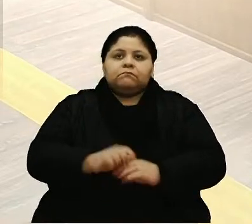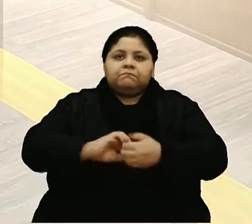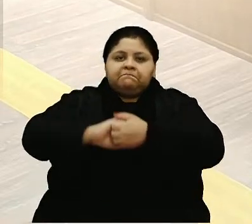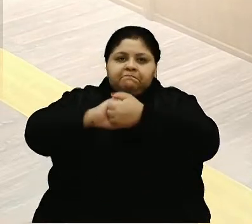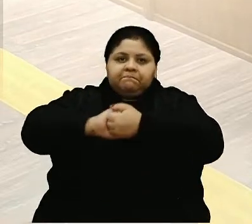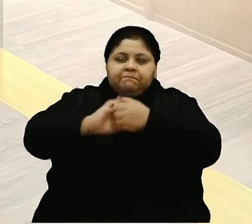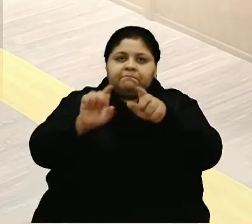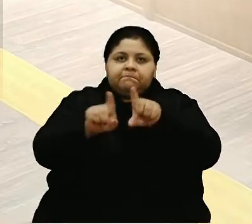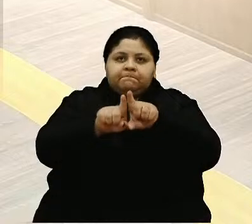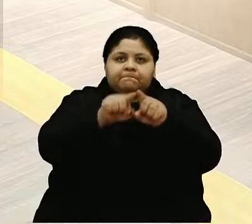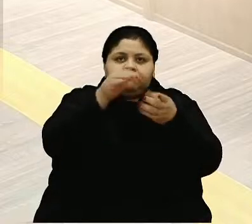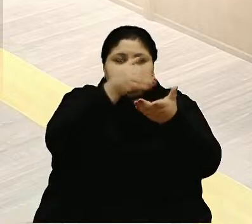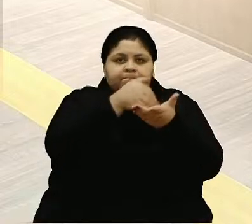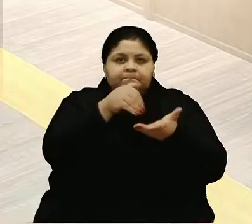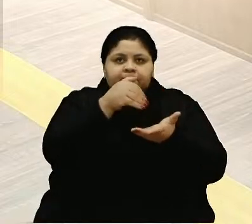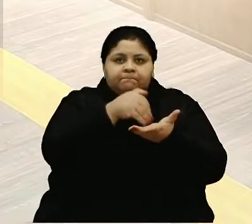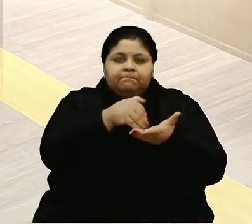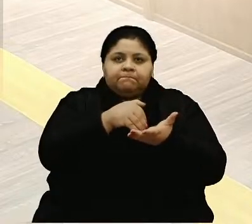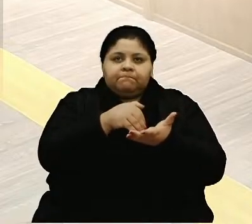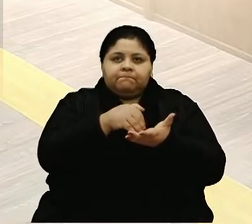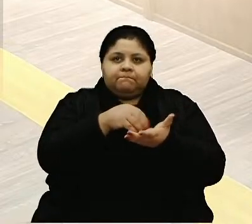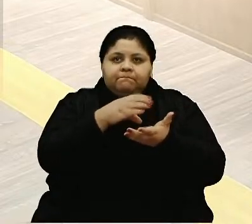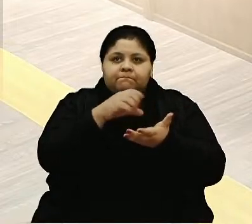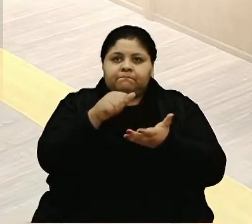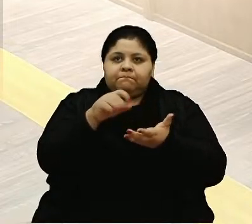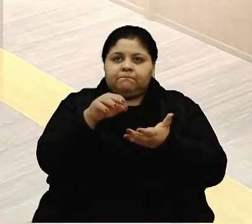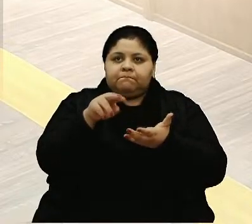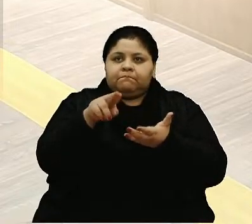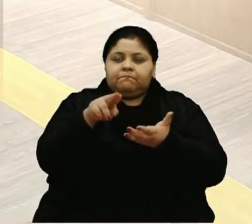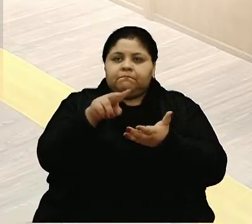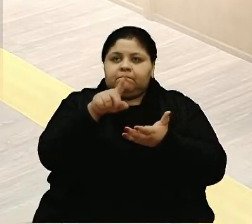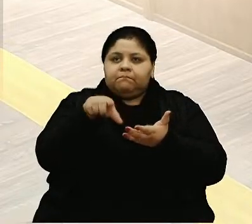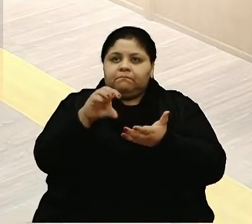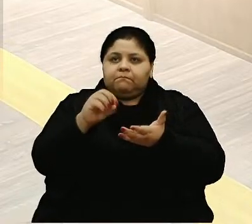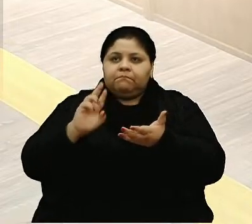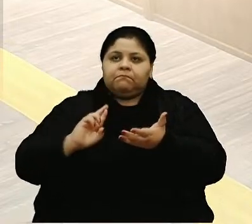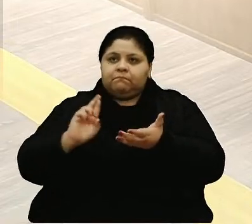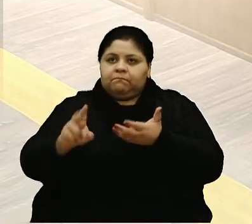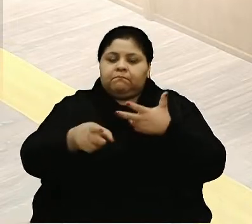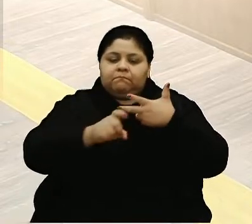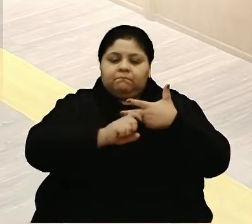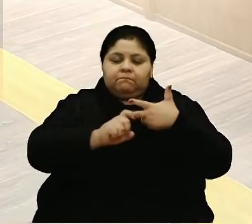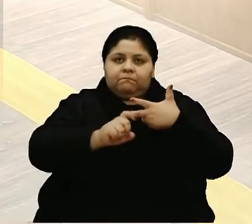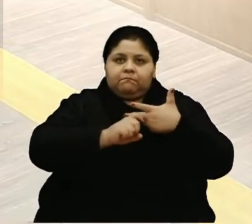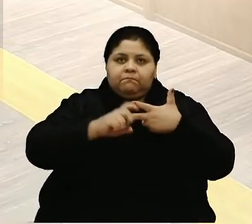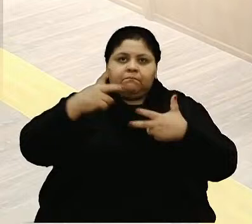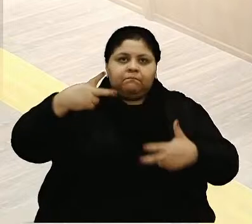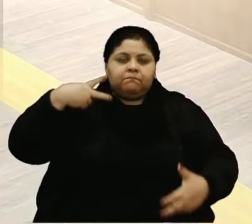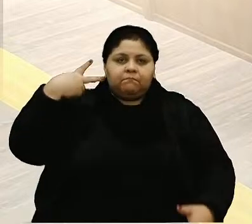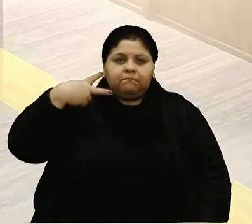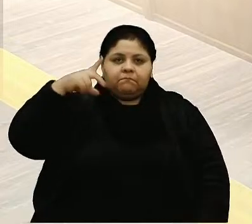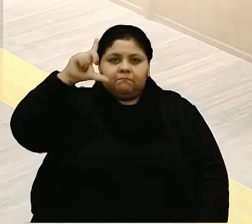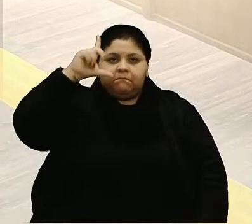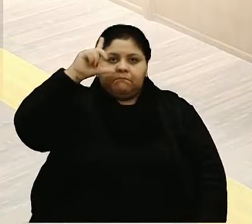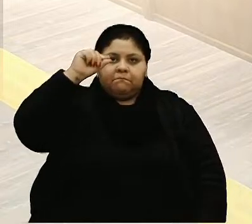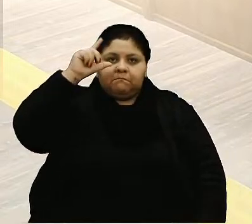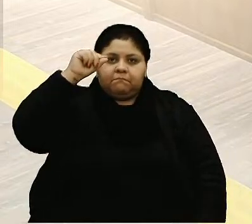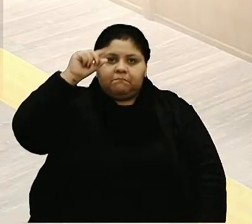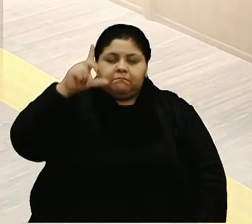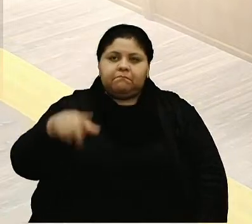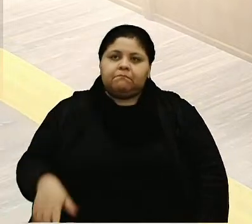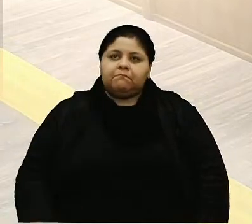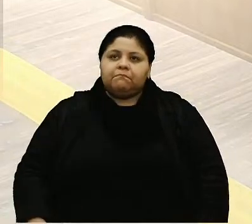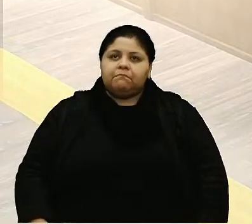também o secretário Catusso, representando o Executivo Municipal, o vereador Maurício Scalco.